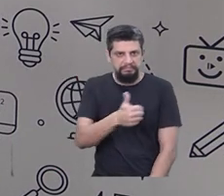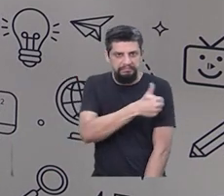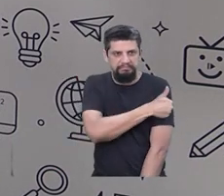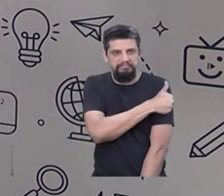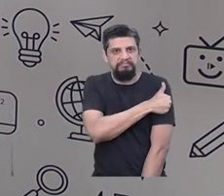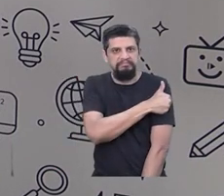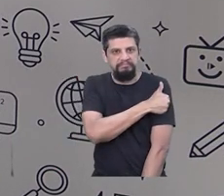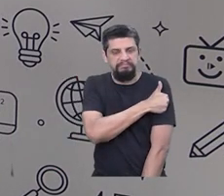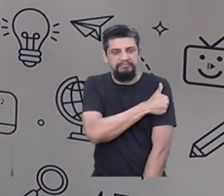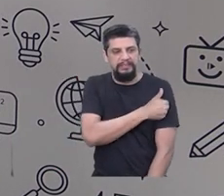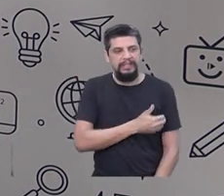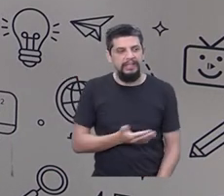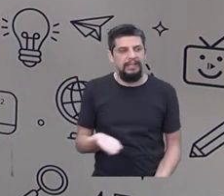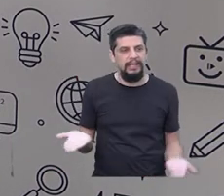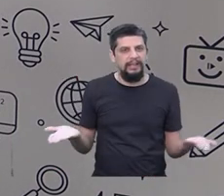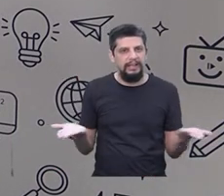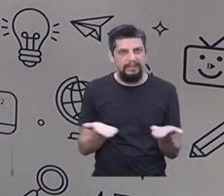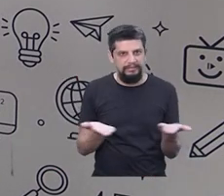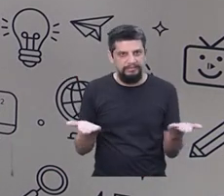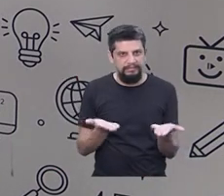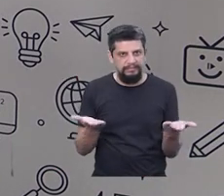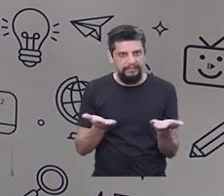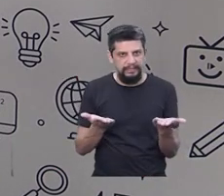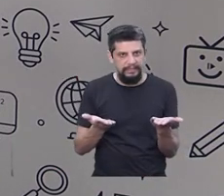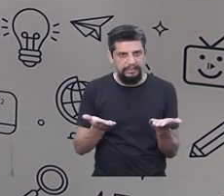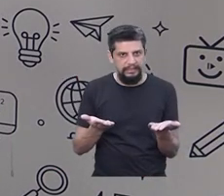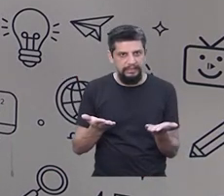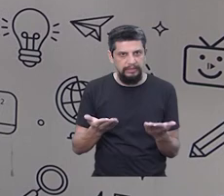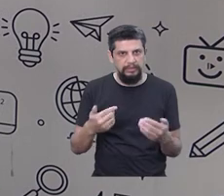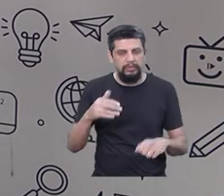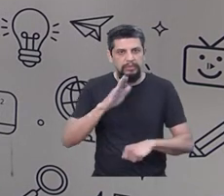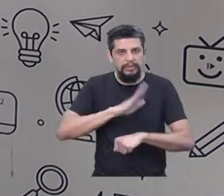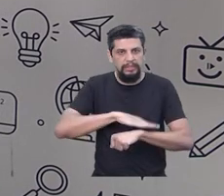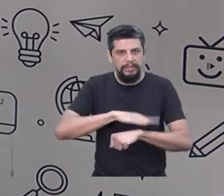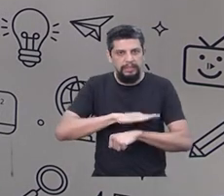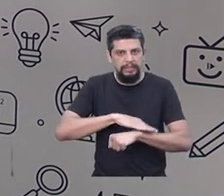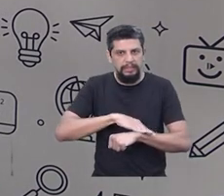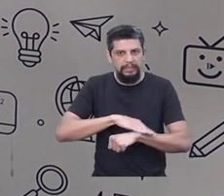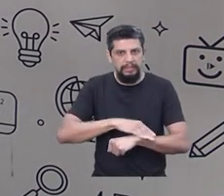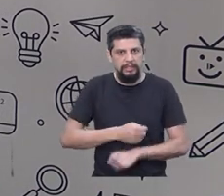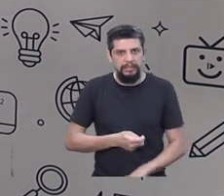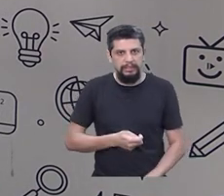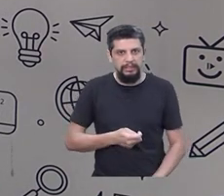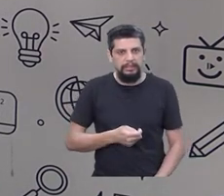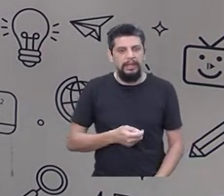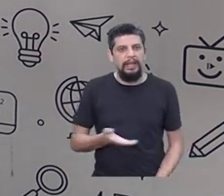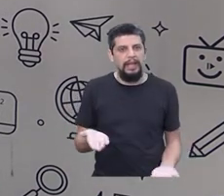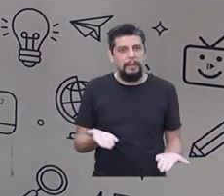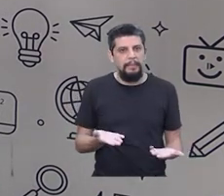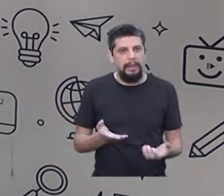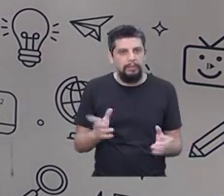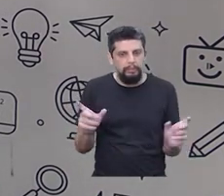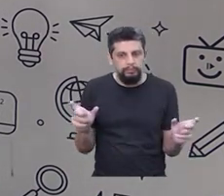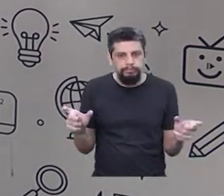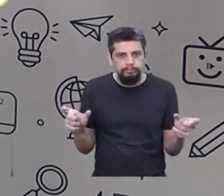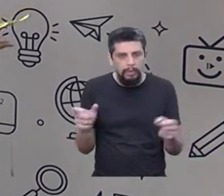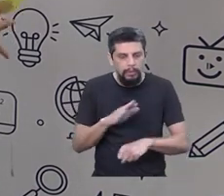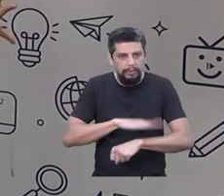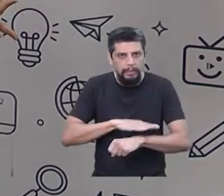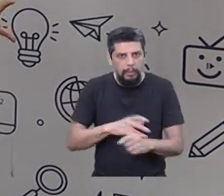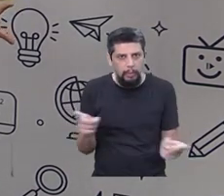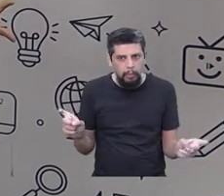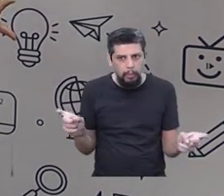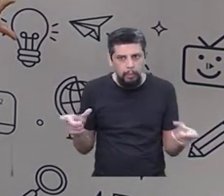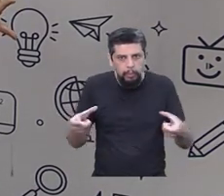hoje, hein, gente? E diante do nosso tempo, que infelizmente, né, ele é muito curto, passa